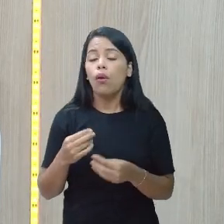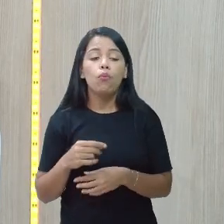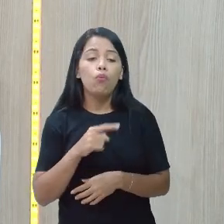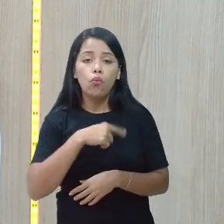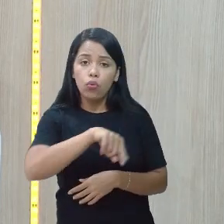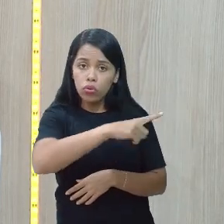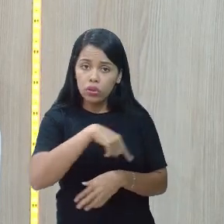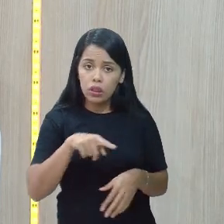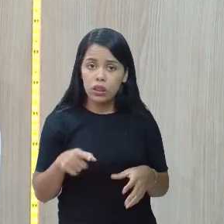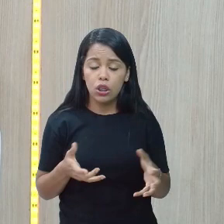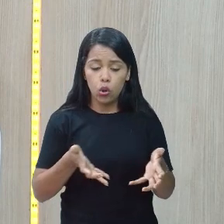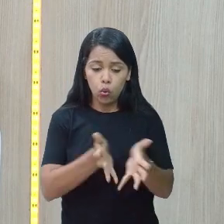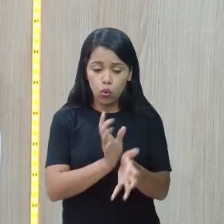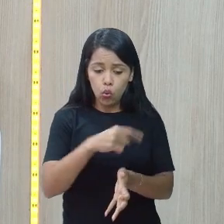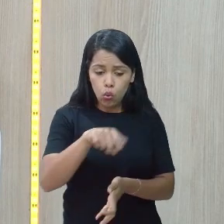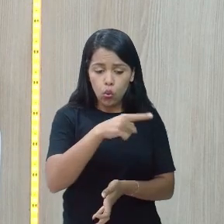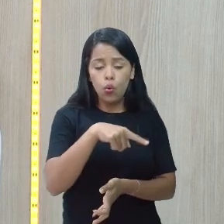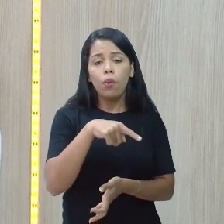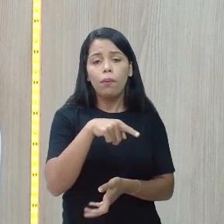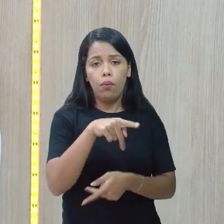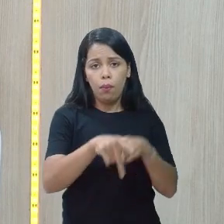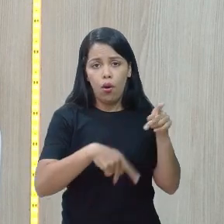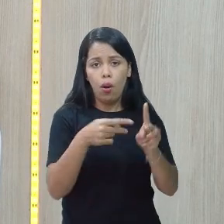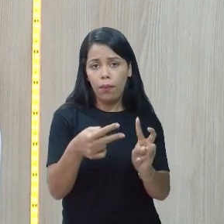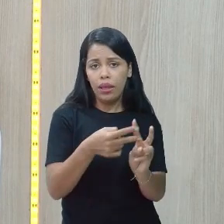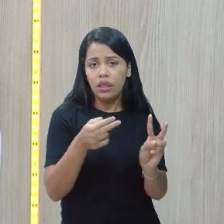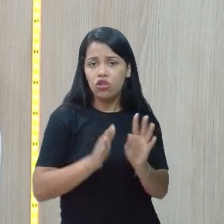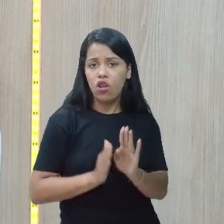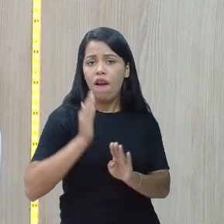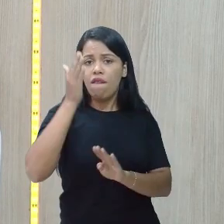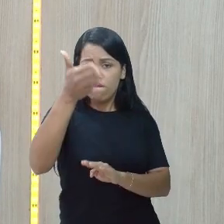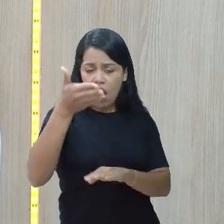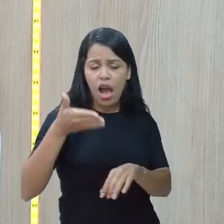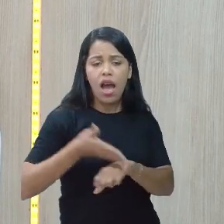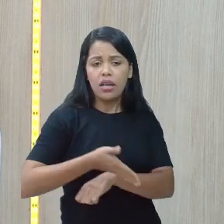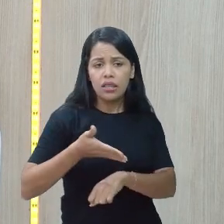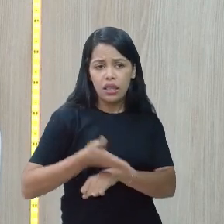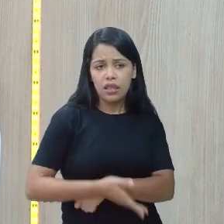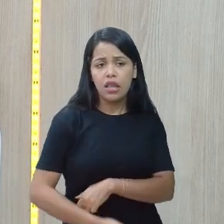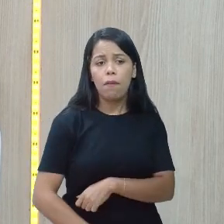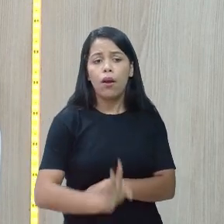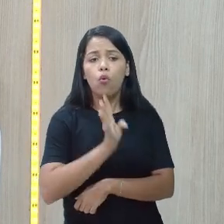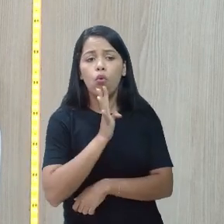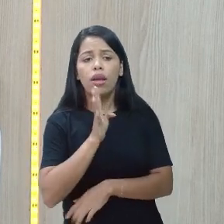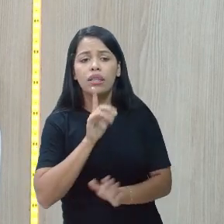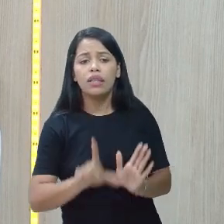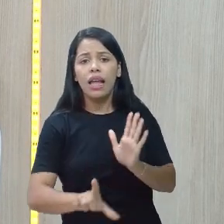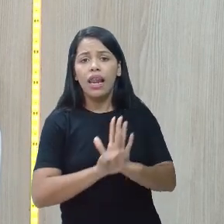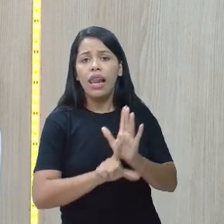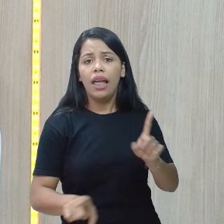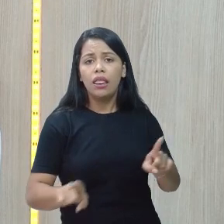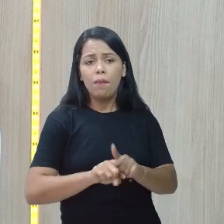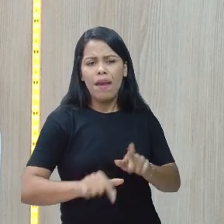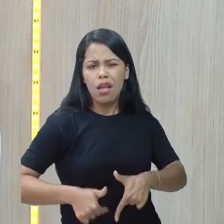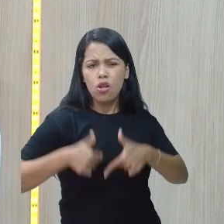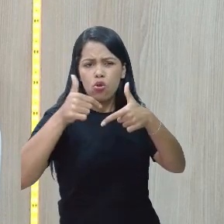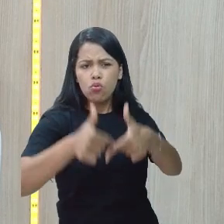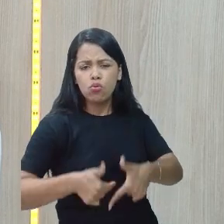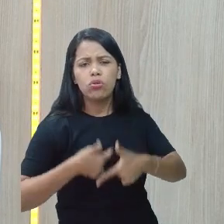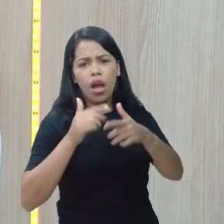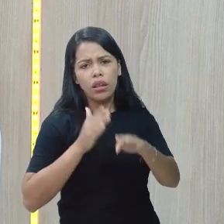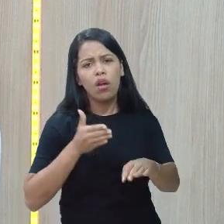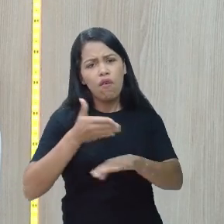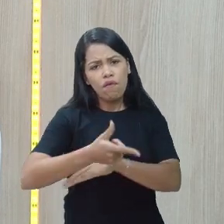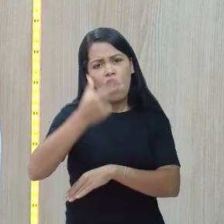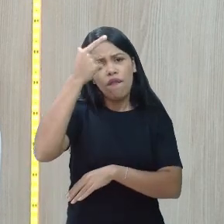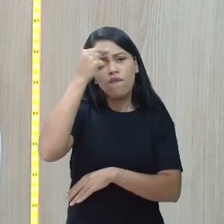né, de ir às universidades para garantir o seu direito, para poder conhecer as leis e lutar por elas. Eu acredito que eles vão